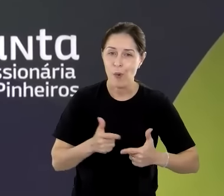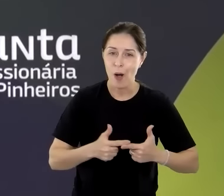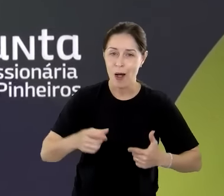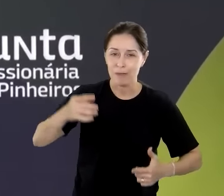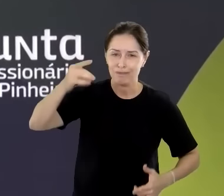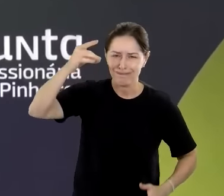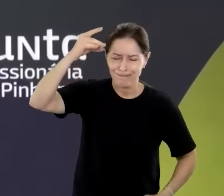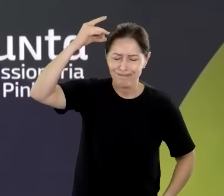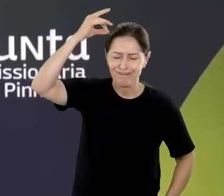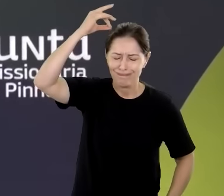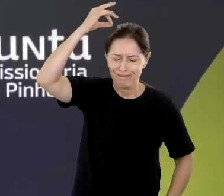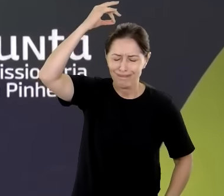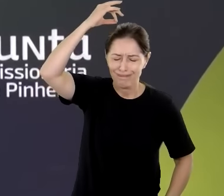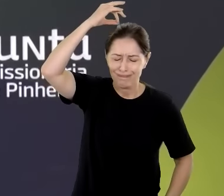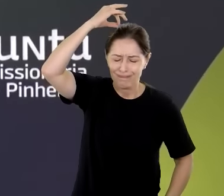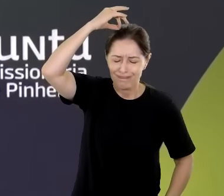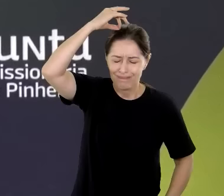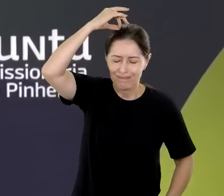Falta de fé,